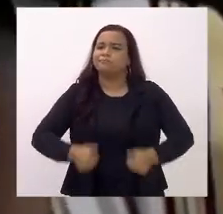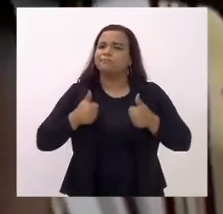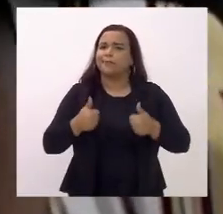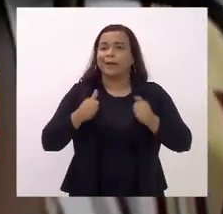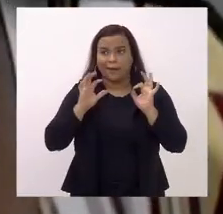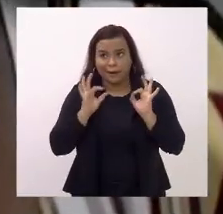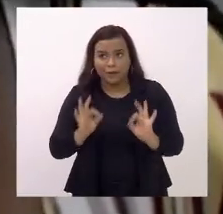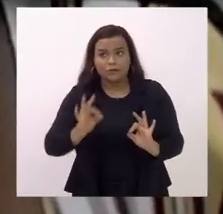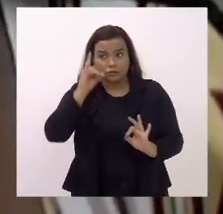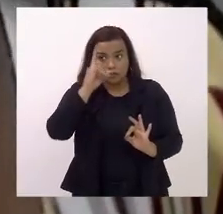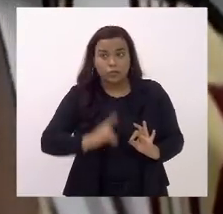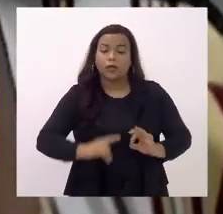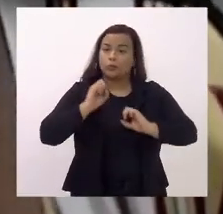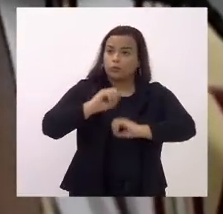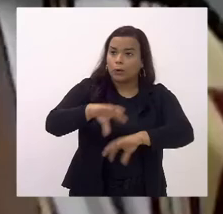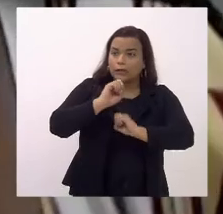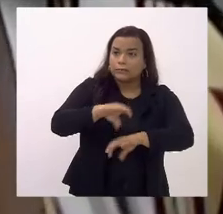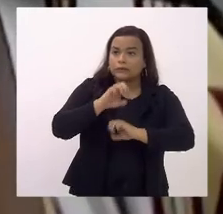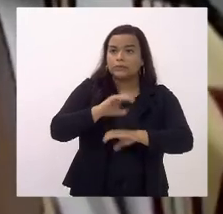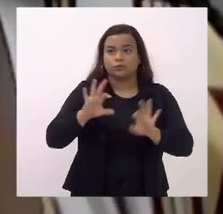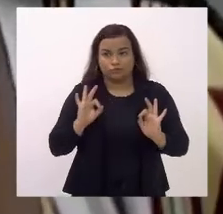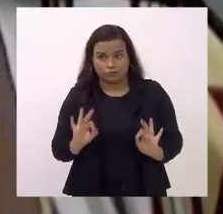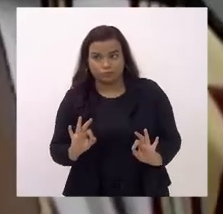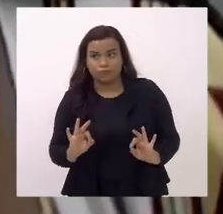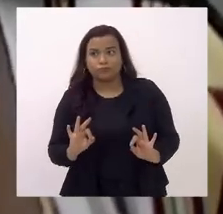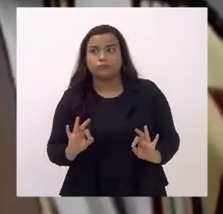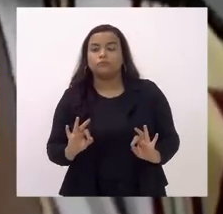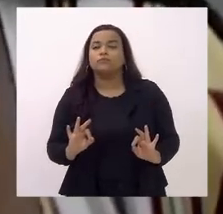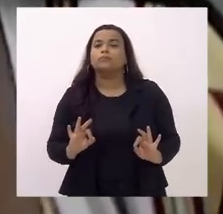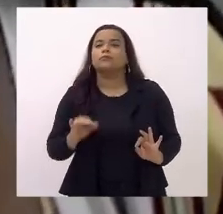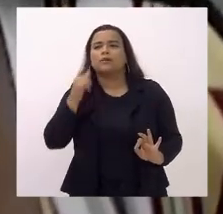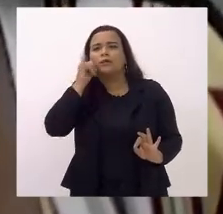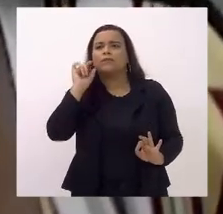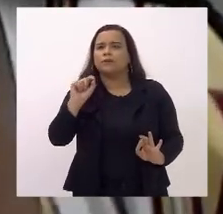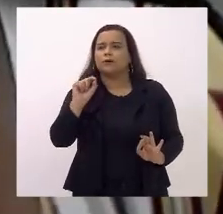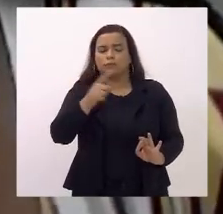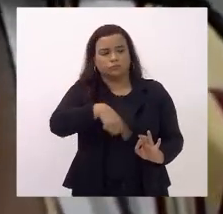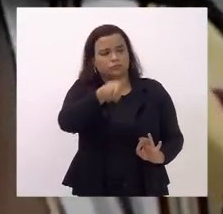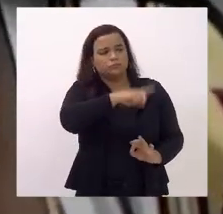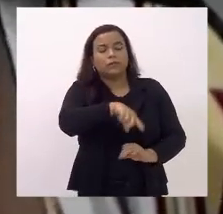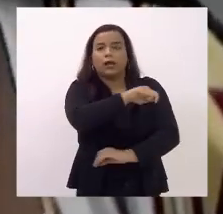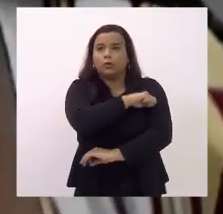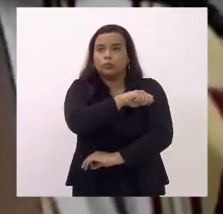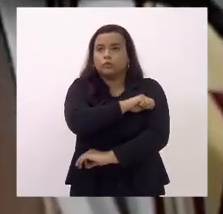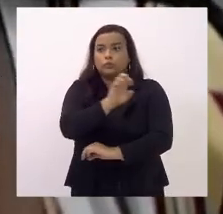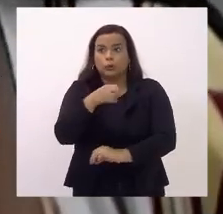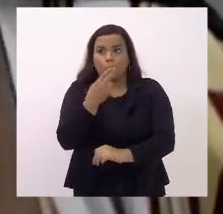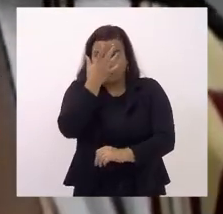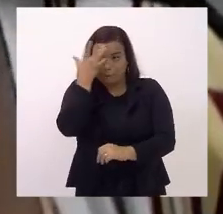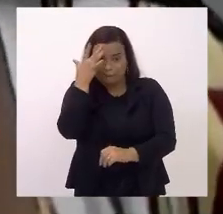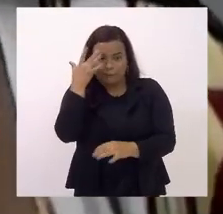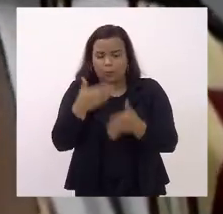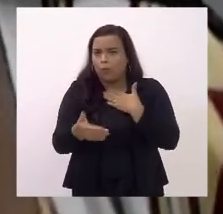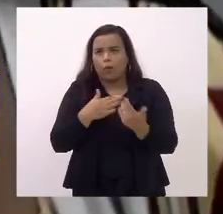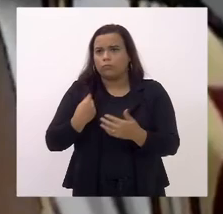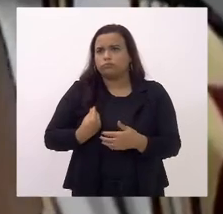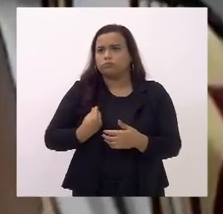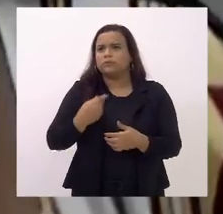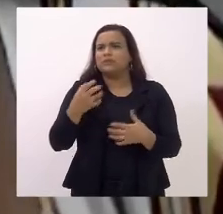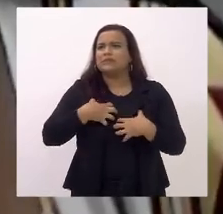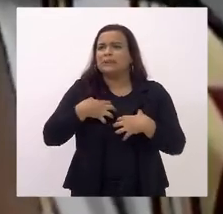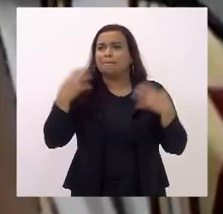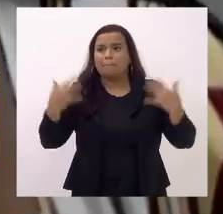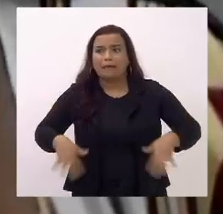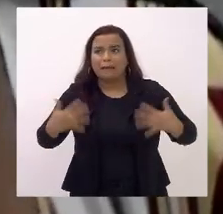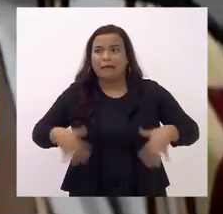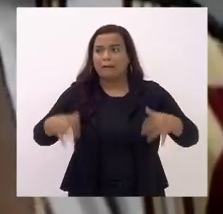o direito à educação sem que os estudantes ou quem quer que seja sinta medo, se sinta